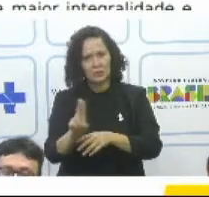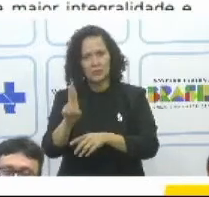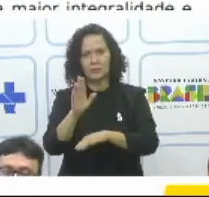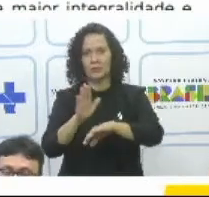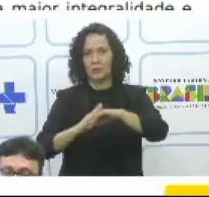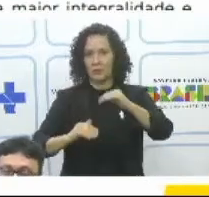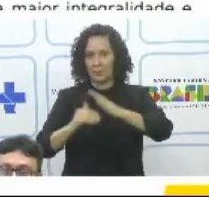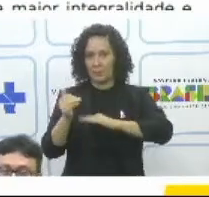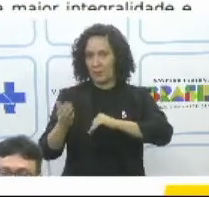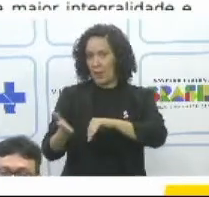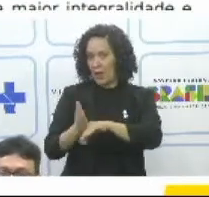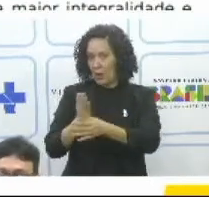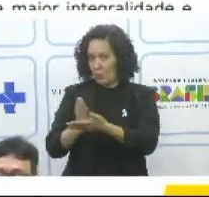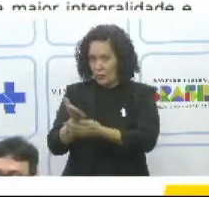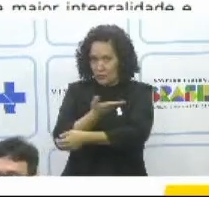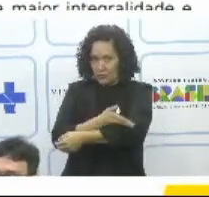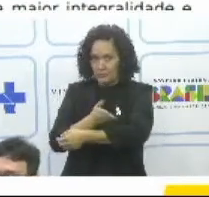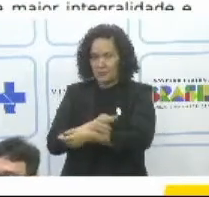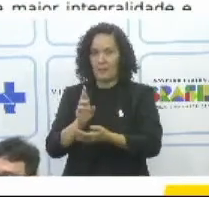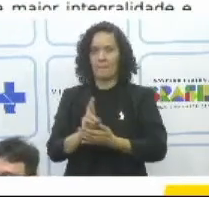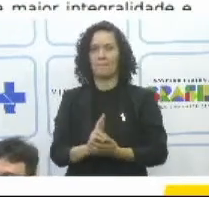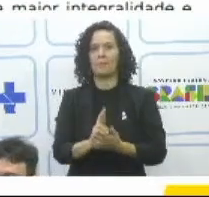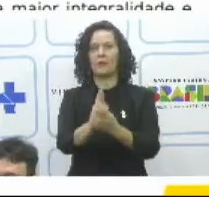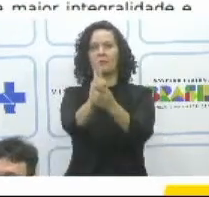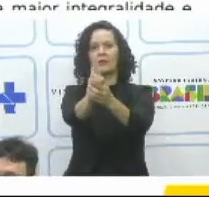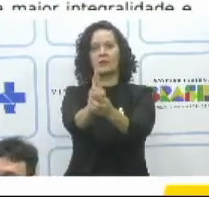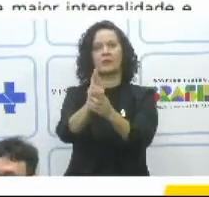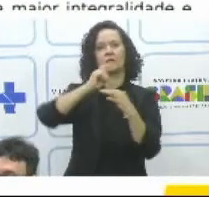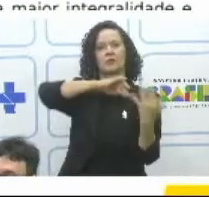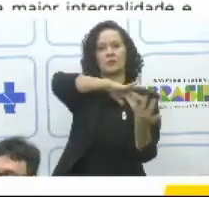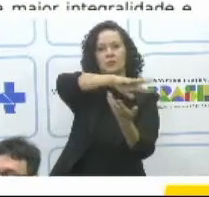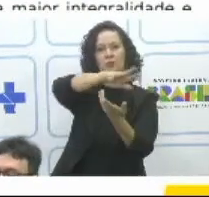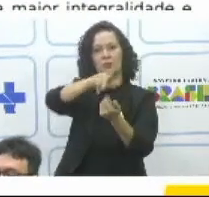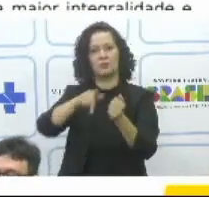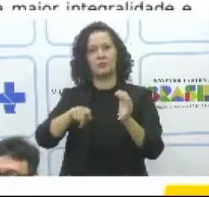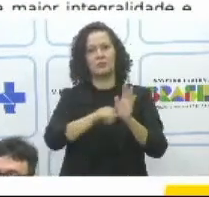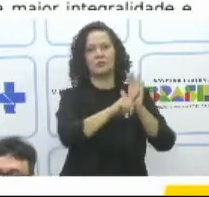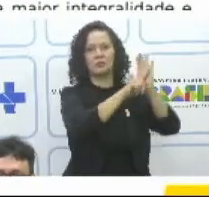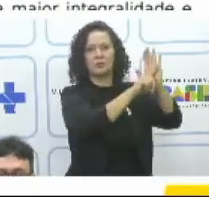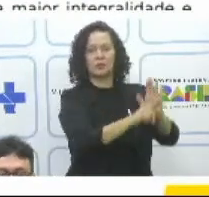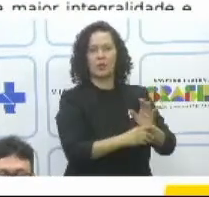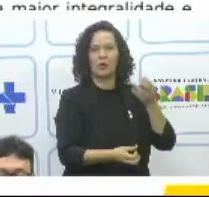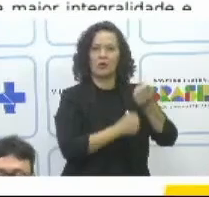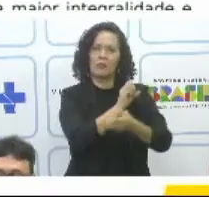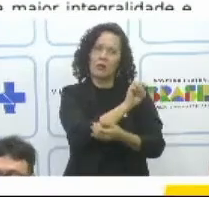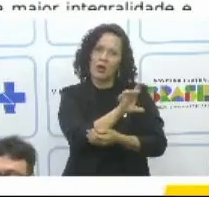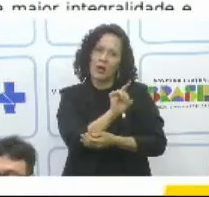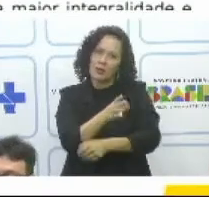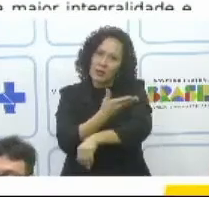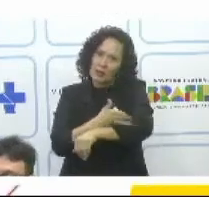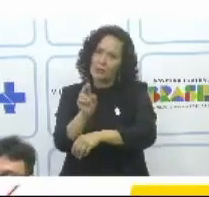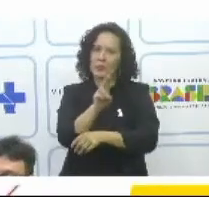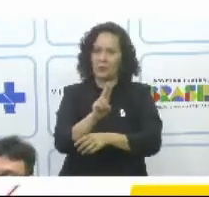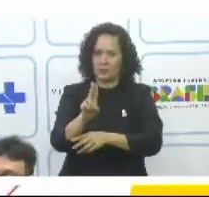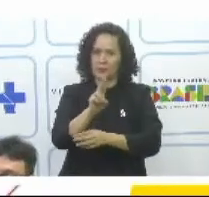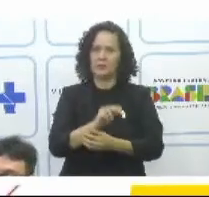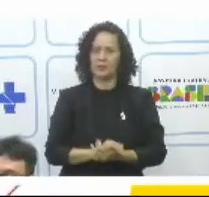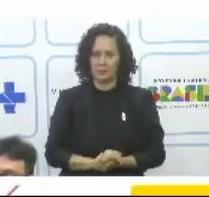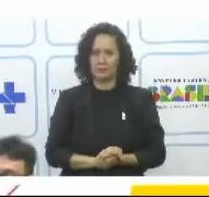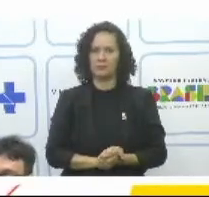algumas práticas e traz também referências, guidelines internacionais de como cada uma dessas práticas tem sido utilizada.